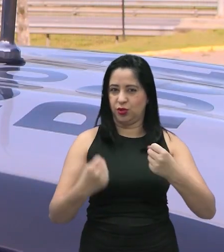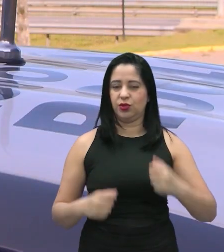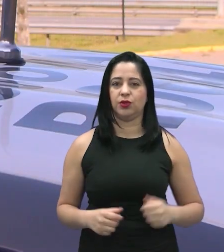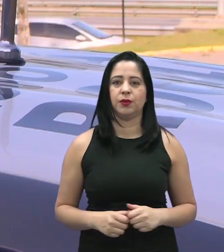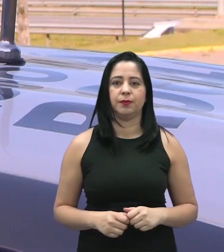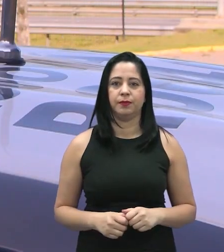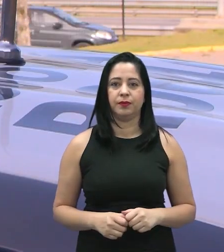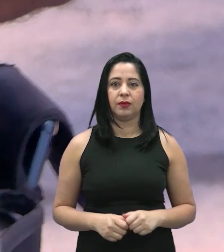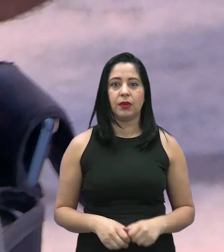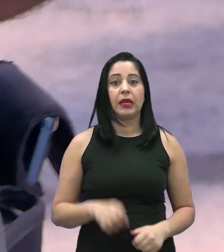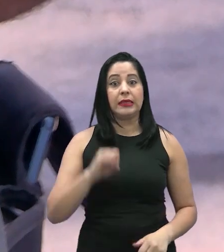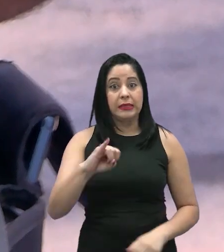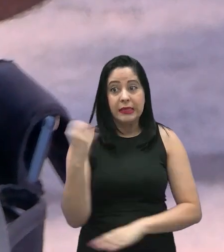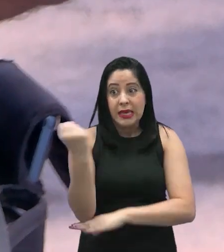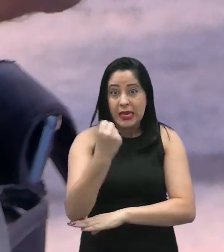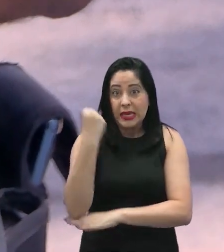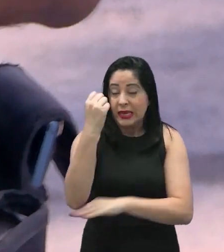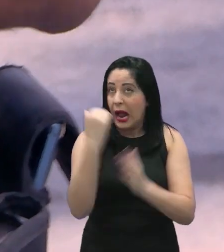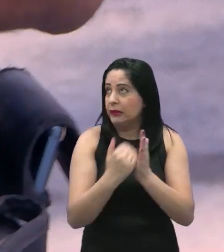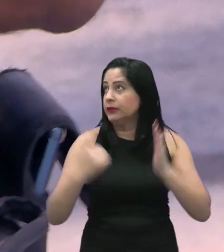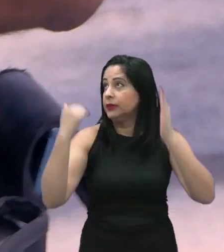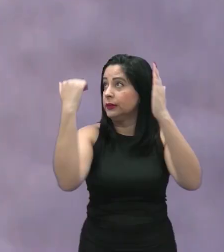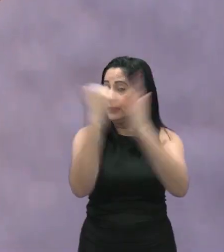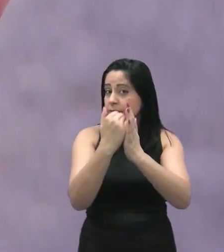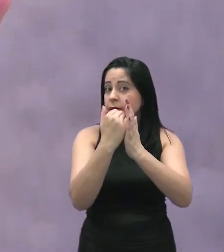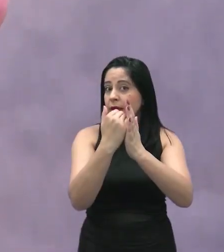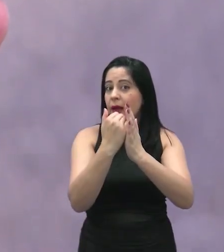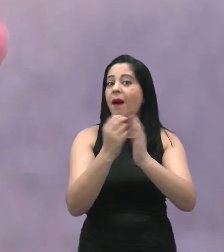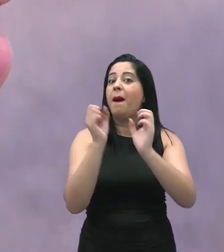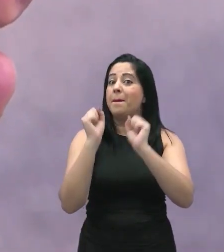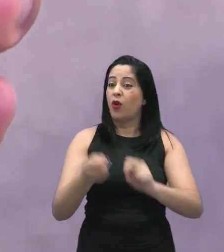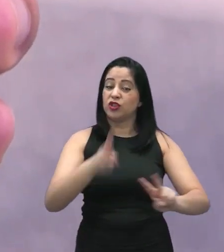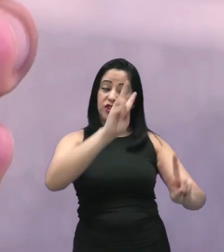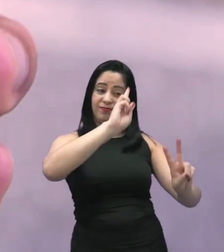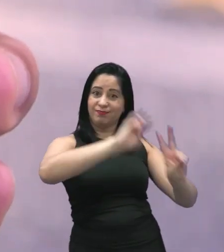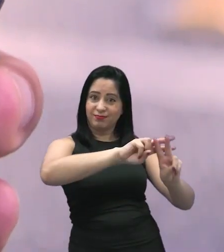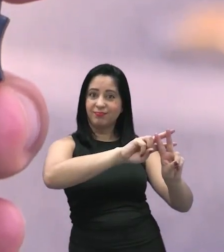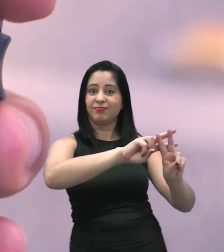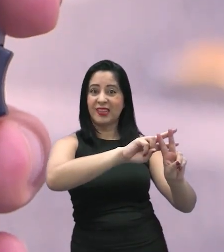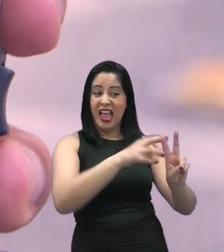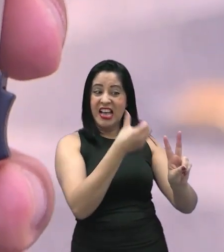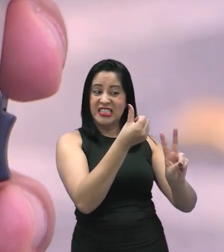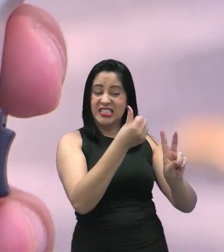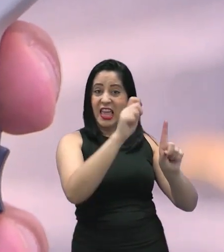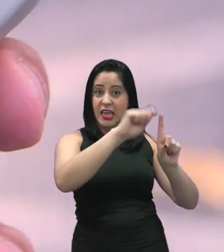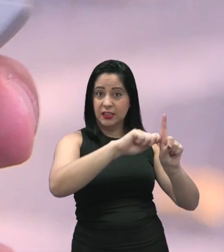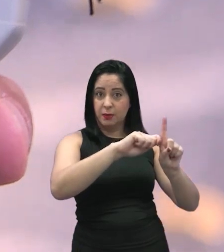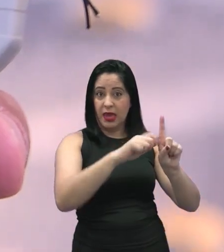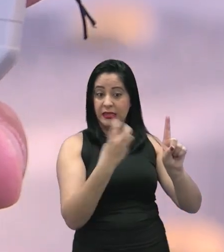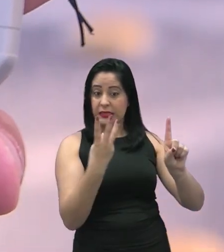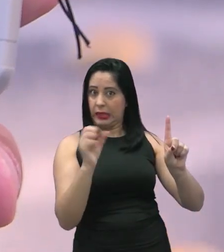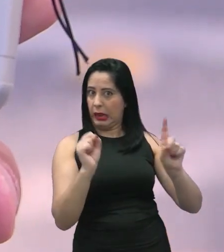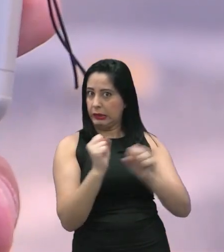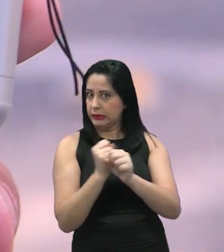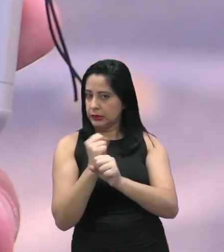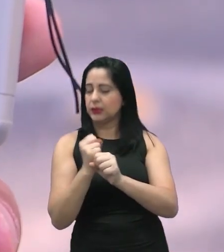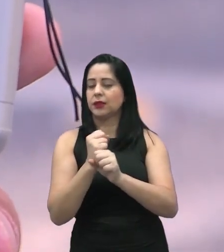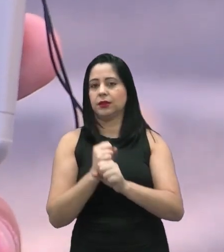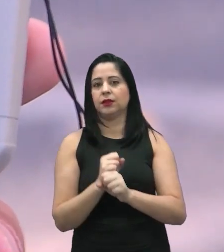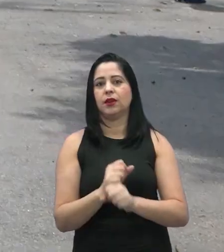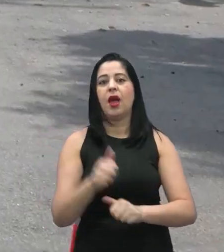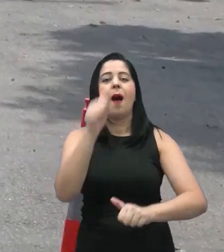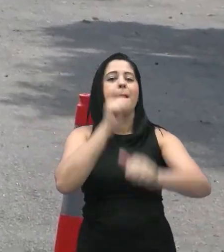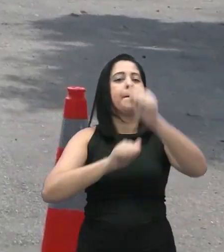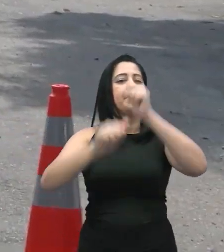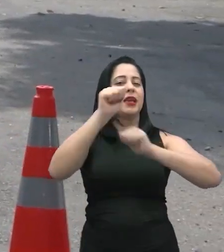veículos recolhidos. Em casos mais graves, a pena de detenção pode variar de 6 meses a 3